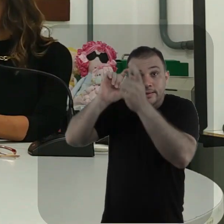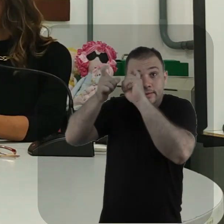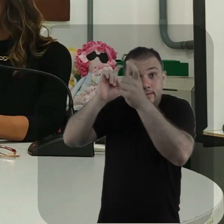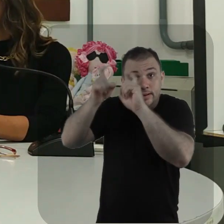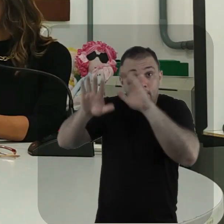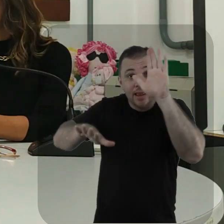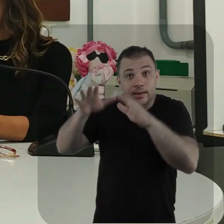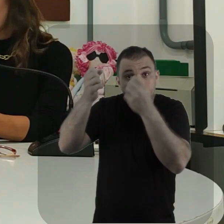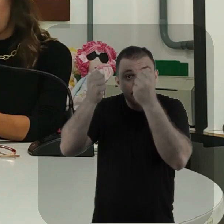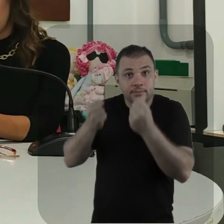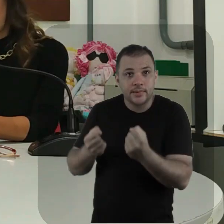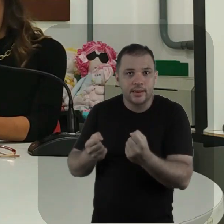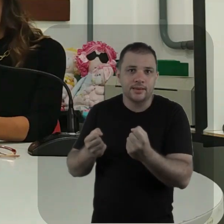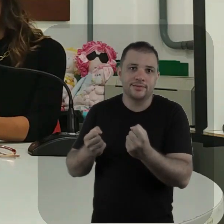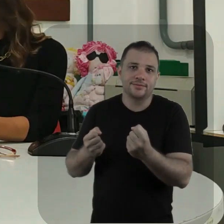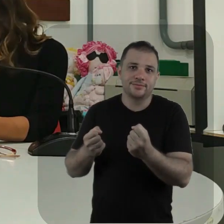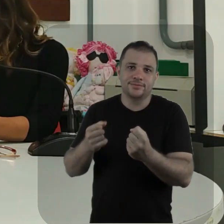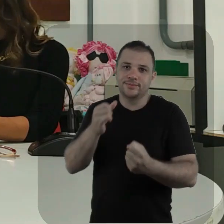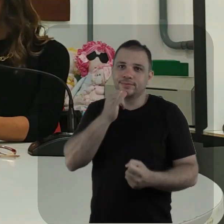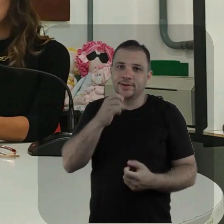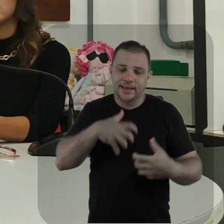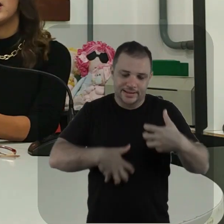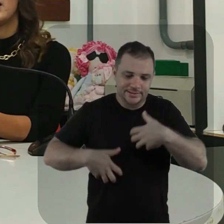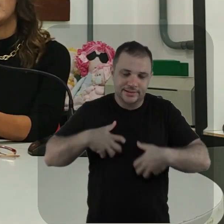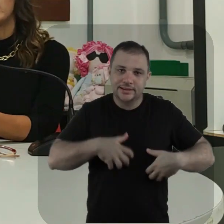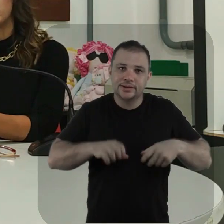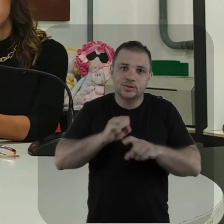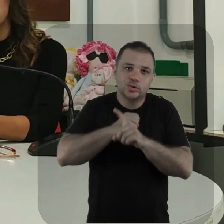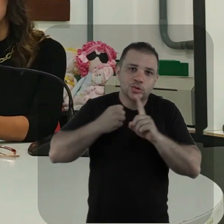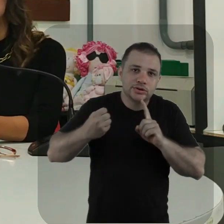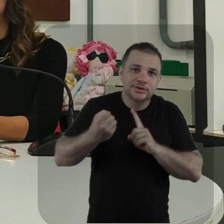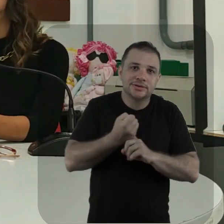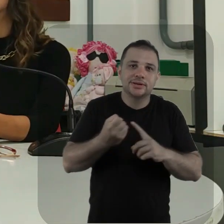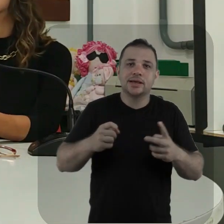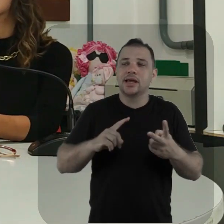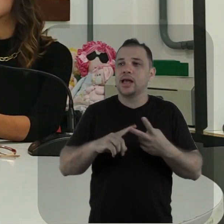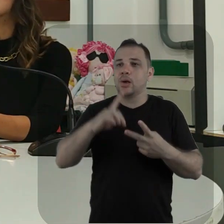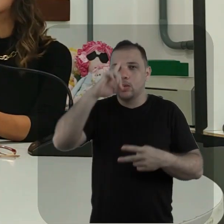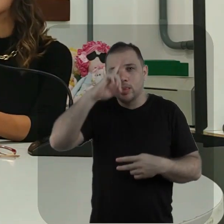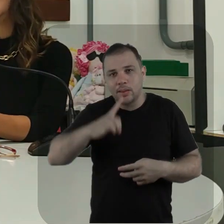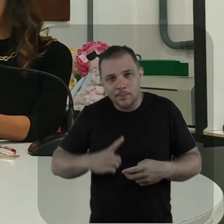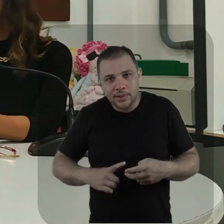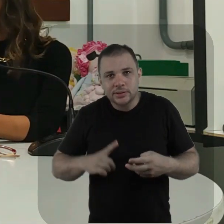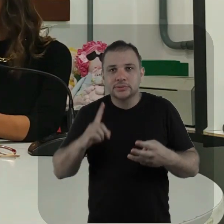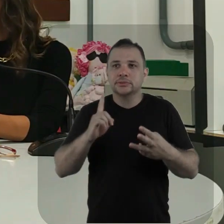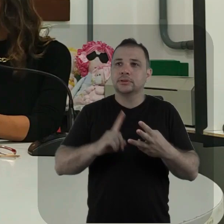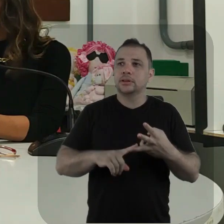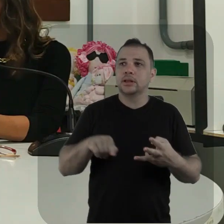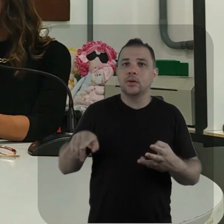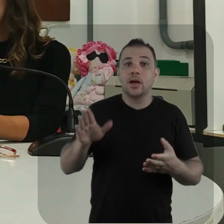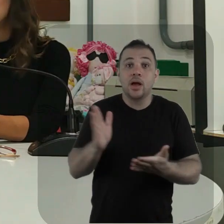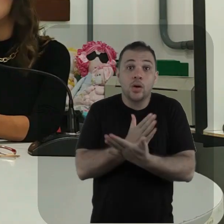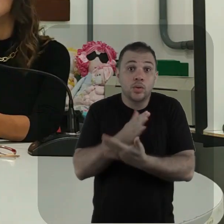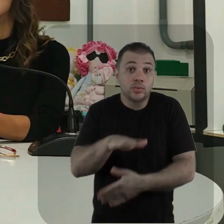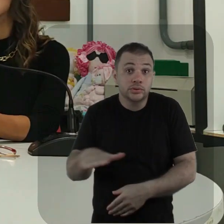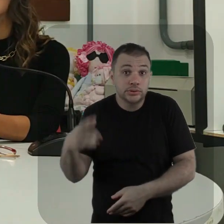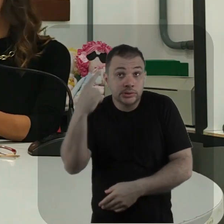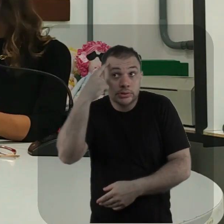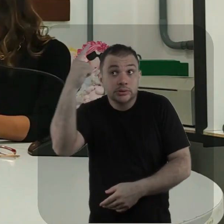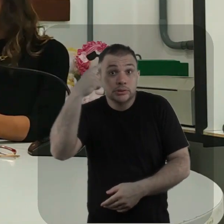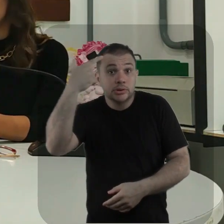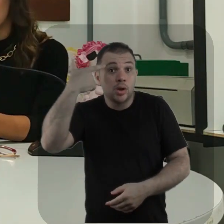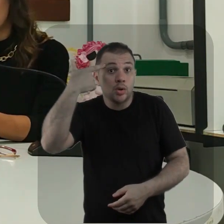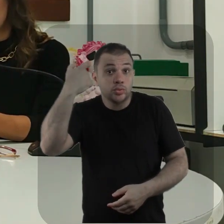muito severos. Né? O TAG, que é a ansiedade social, a depressão, crianças com ideação